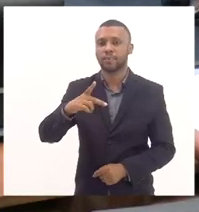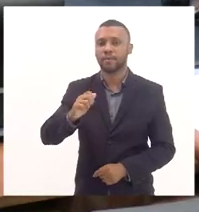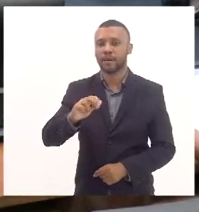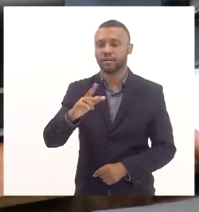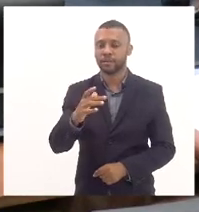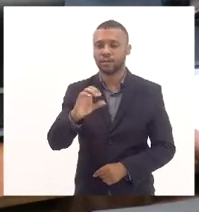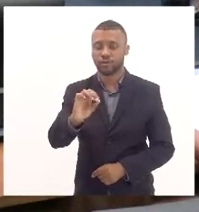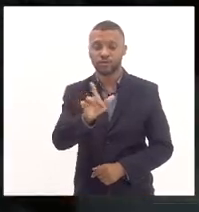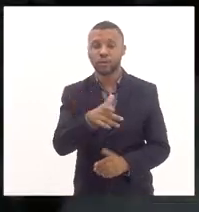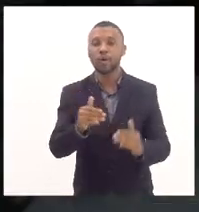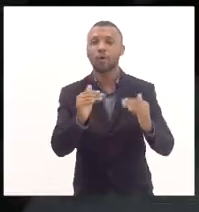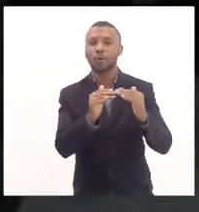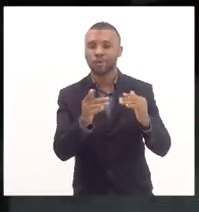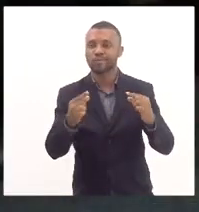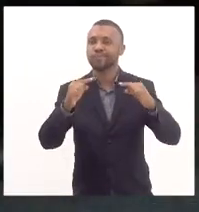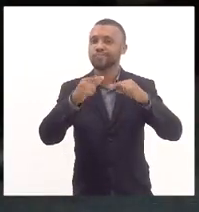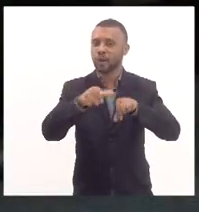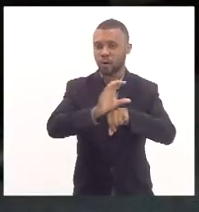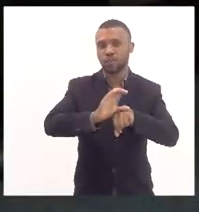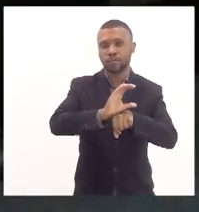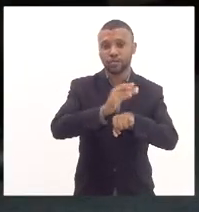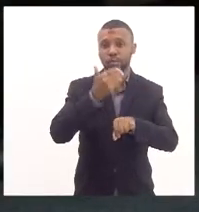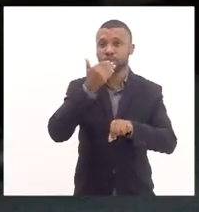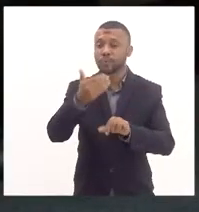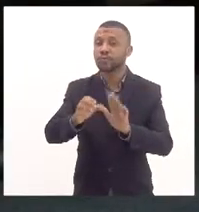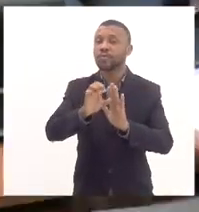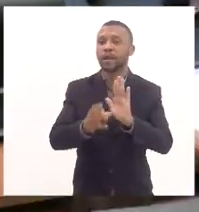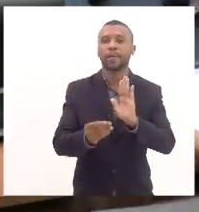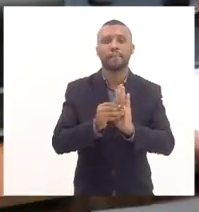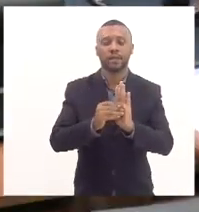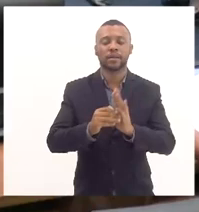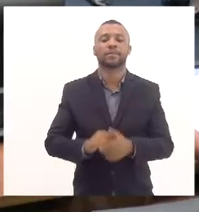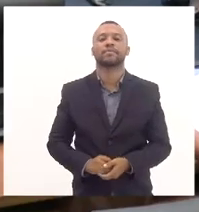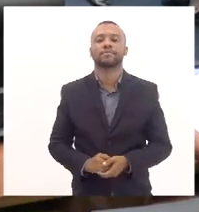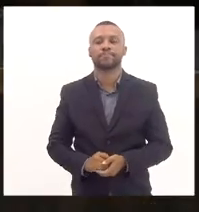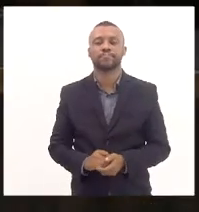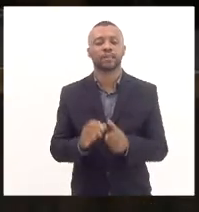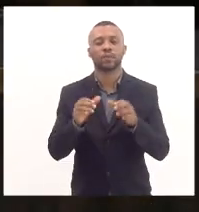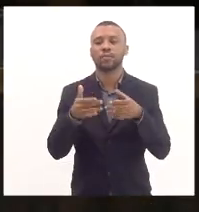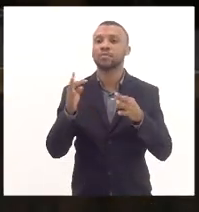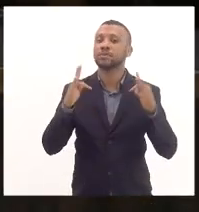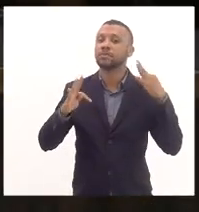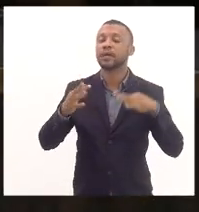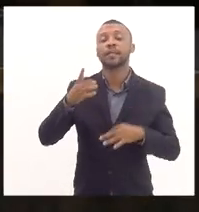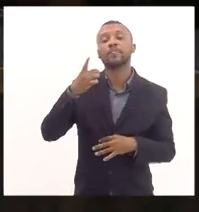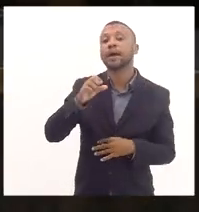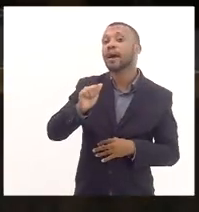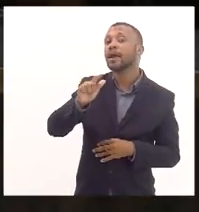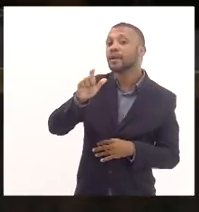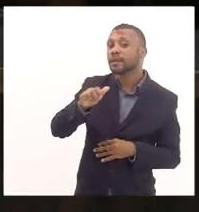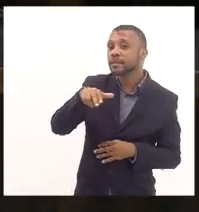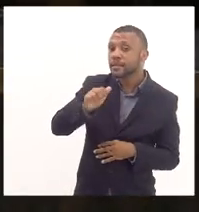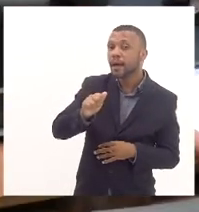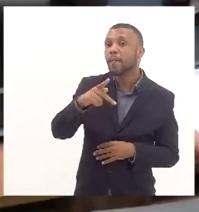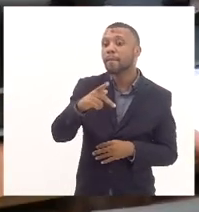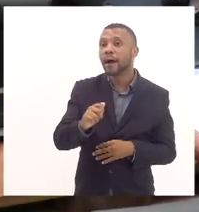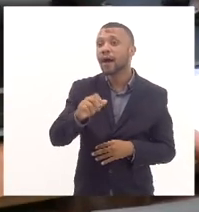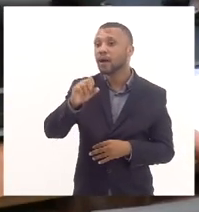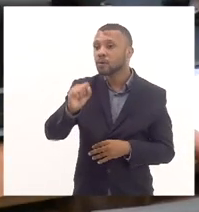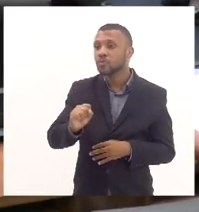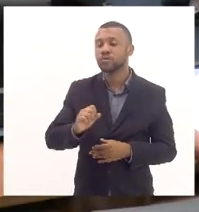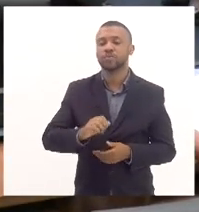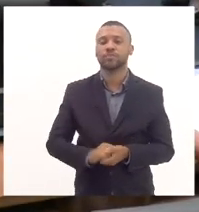parecer pela constitucionalidade com emendas pela comissão de turismo Deputado Alana Passos